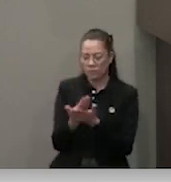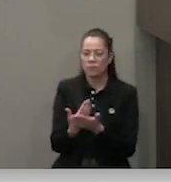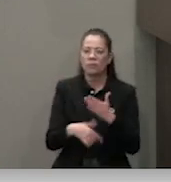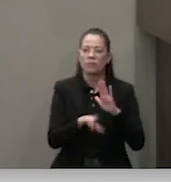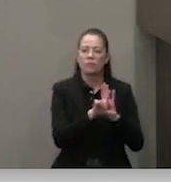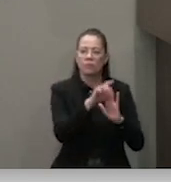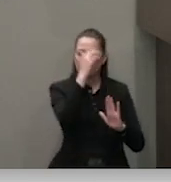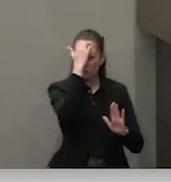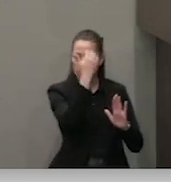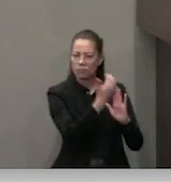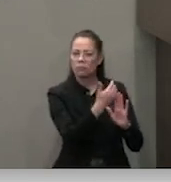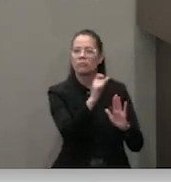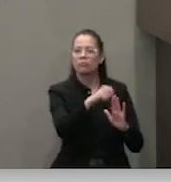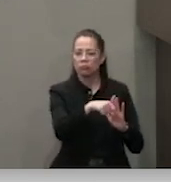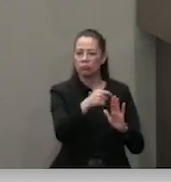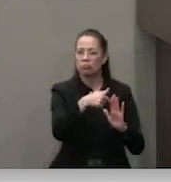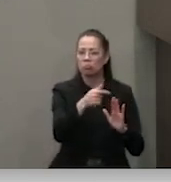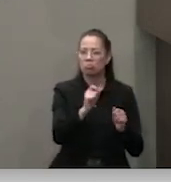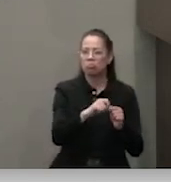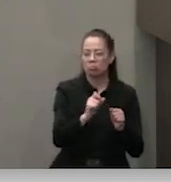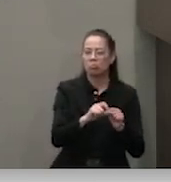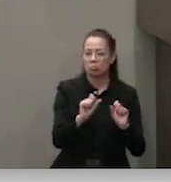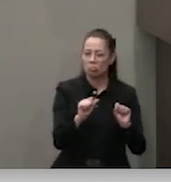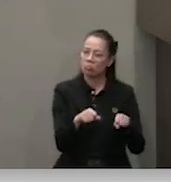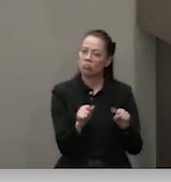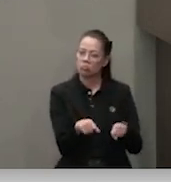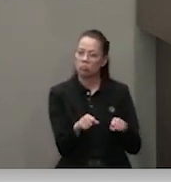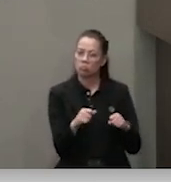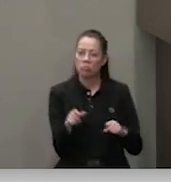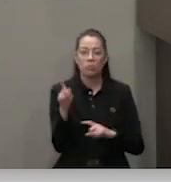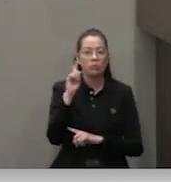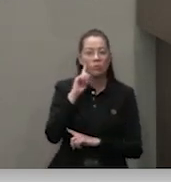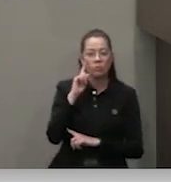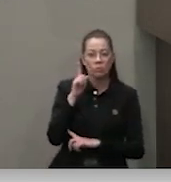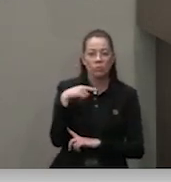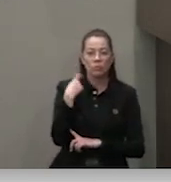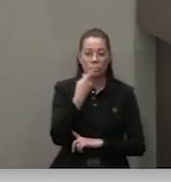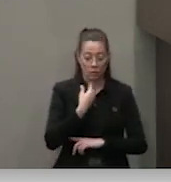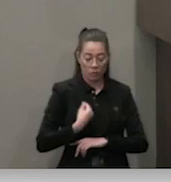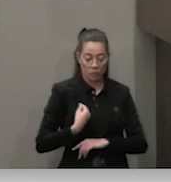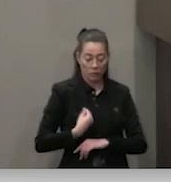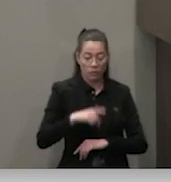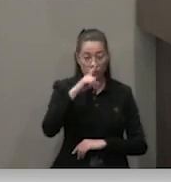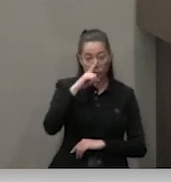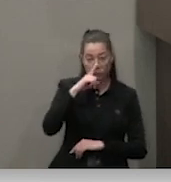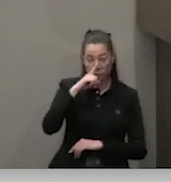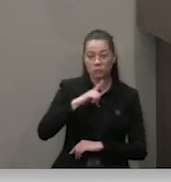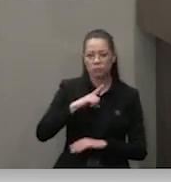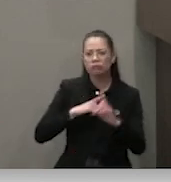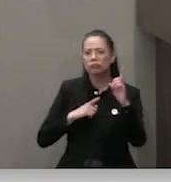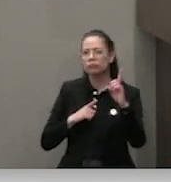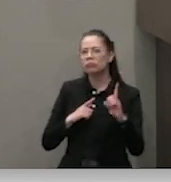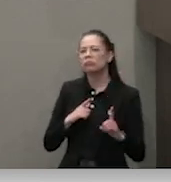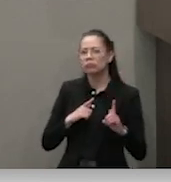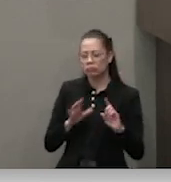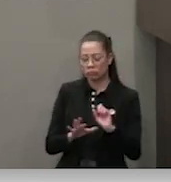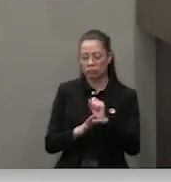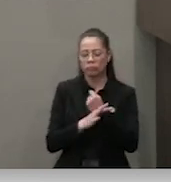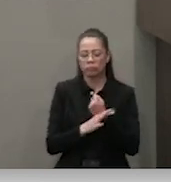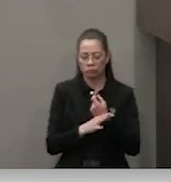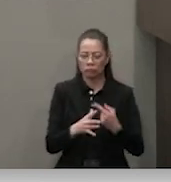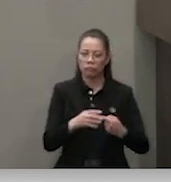deve ser cumprida quem tanto faz cumprir-se a lei todo dia colocando a sua vida em risco tem o direito e as garantias